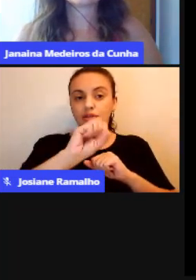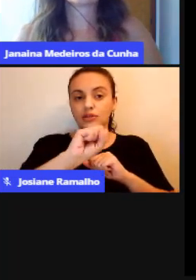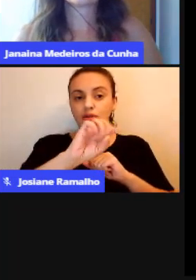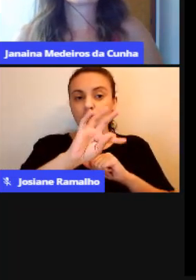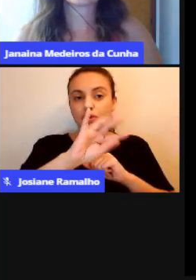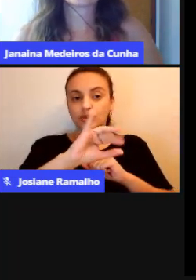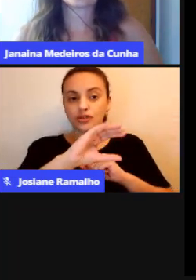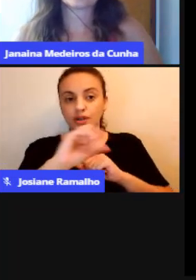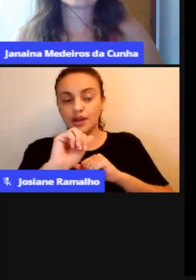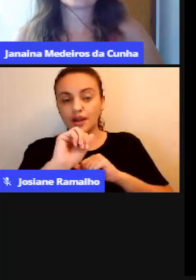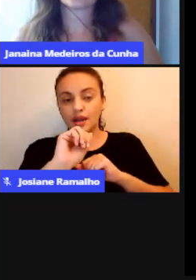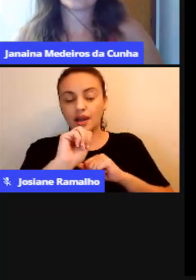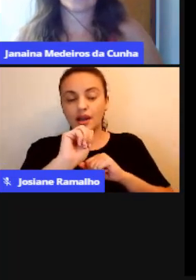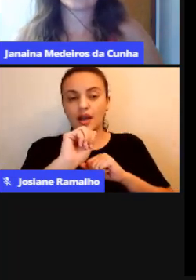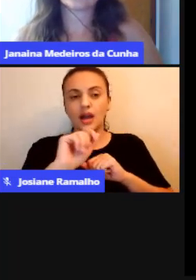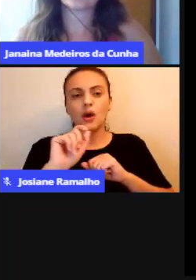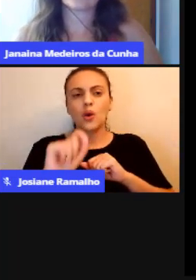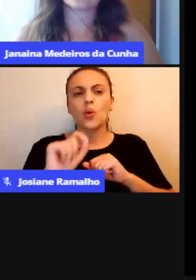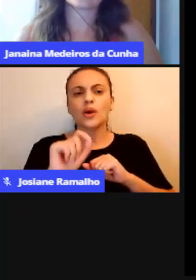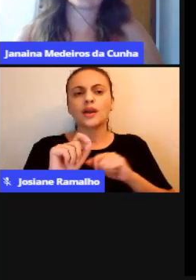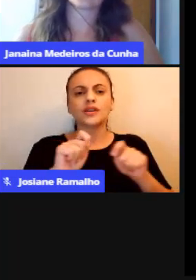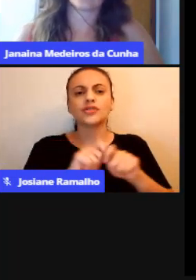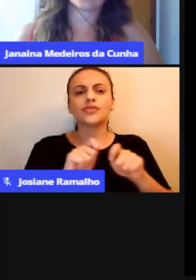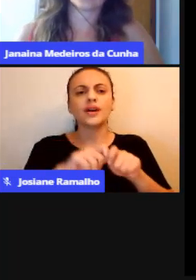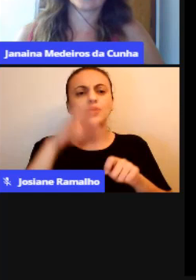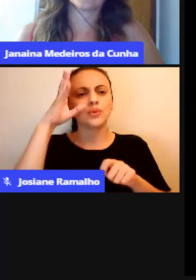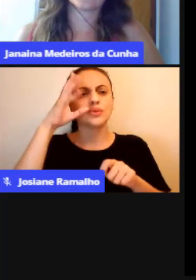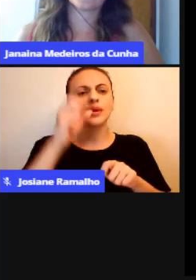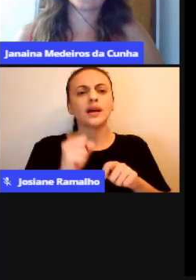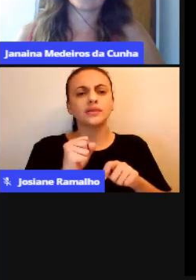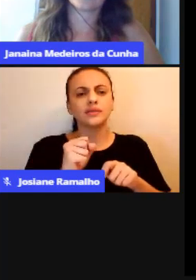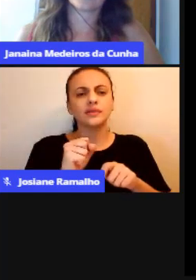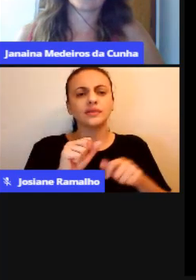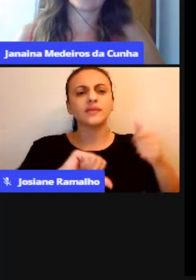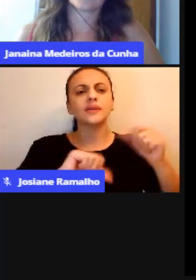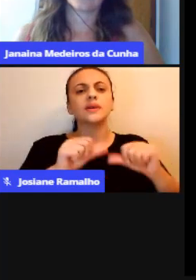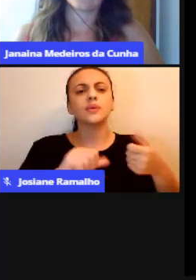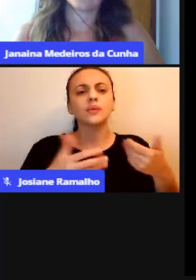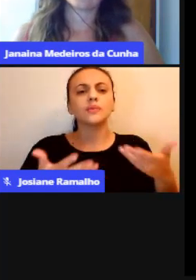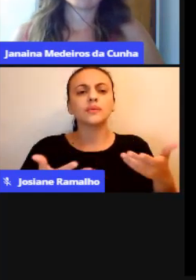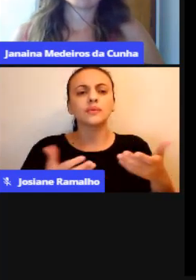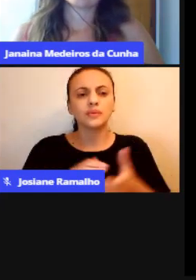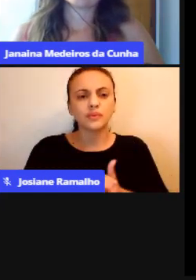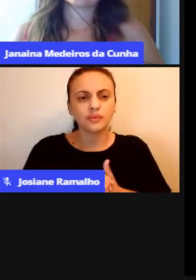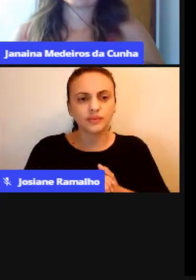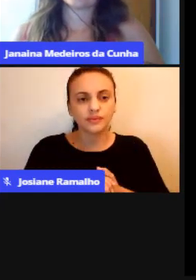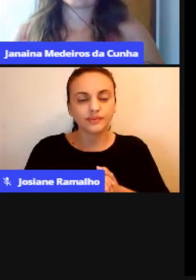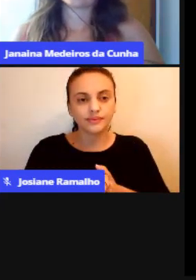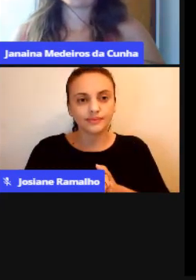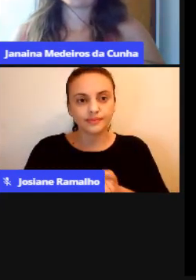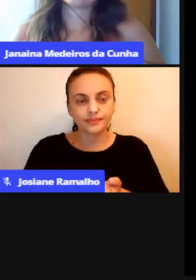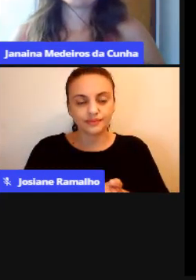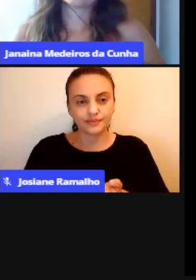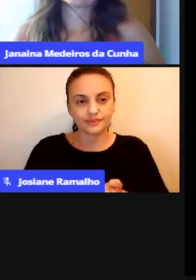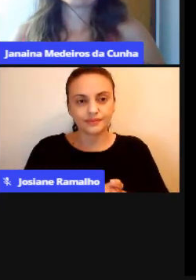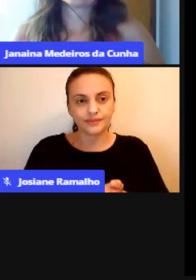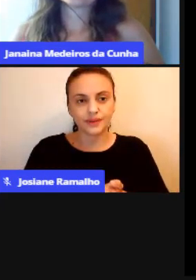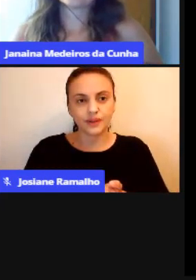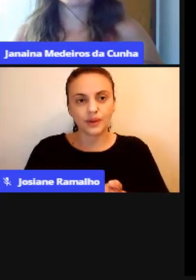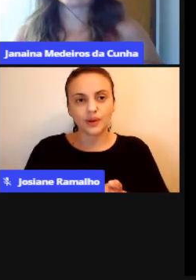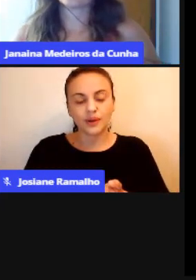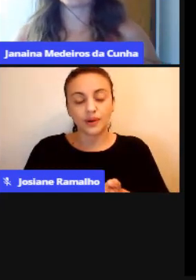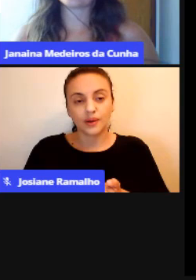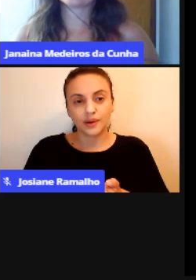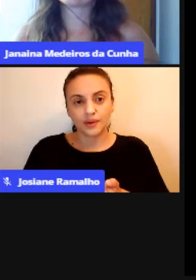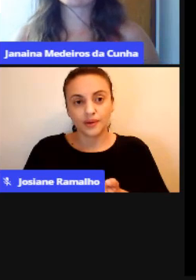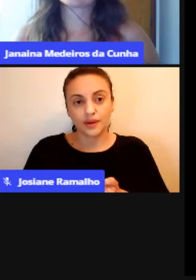o que eu faço com aqueles resultados da avaliação diagnóstica? Né? O que eu